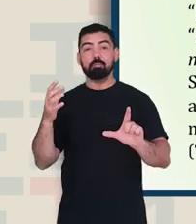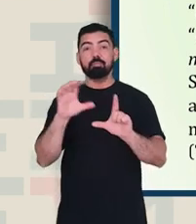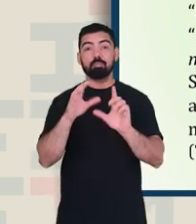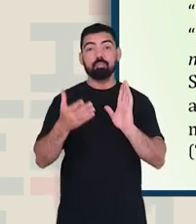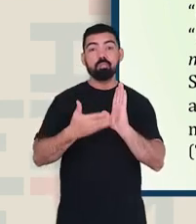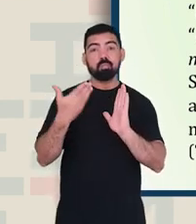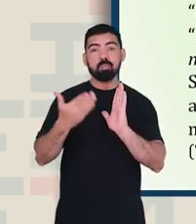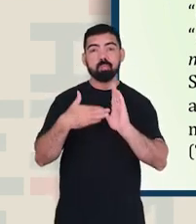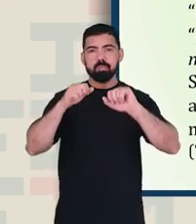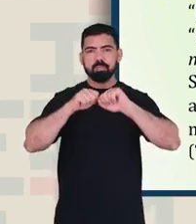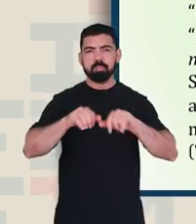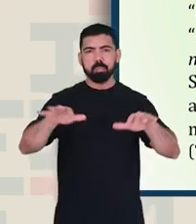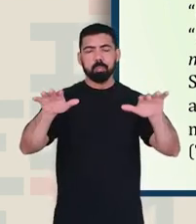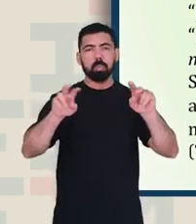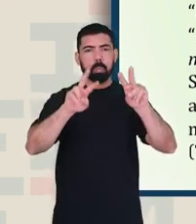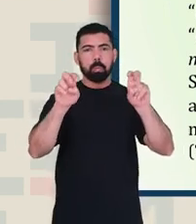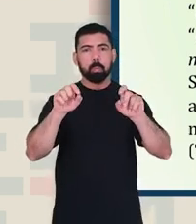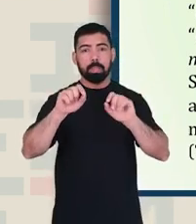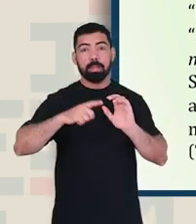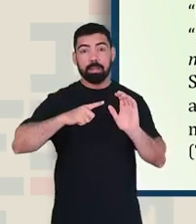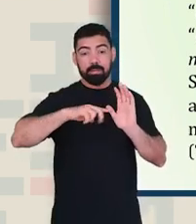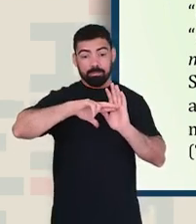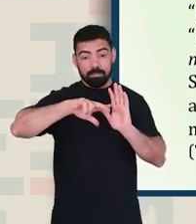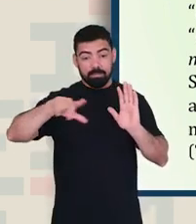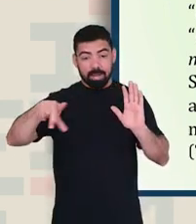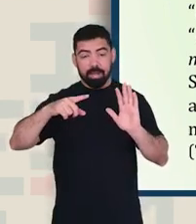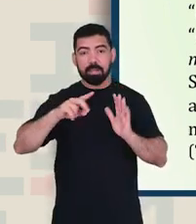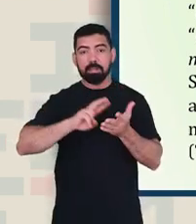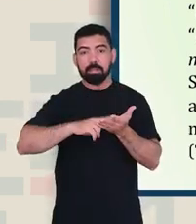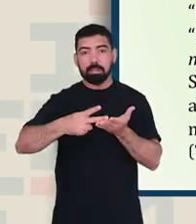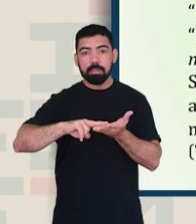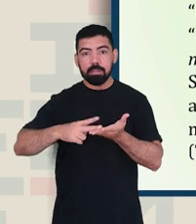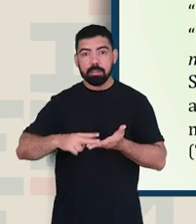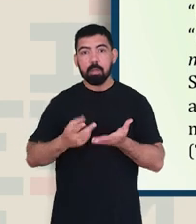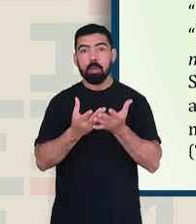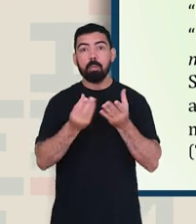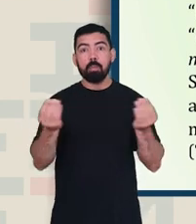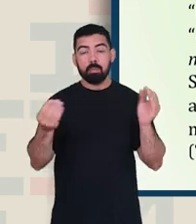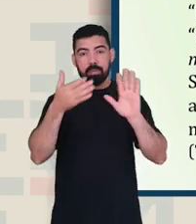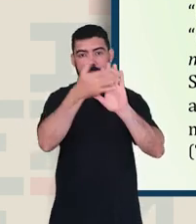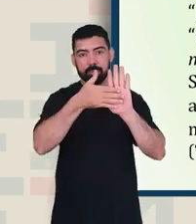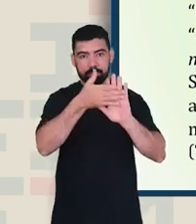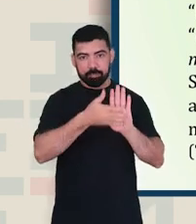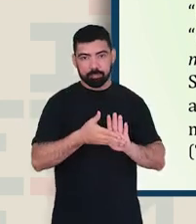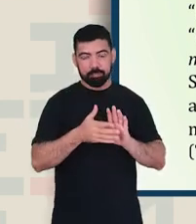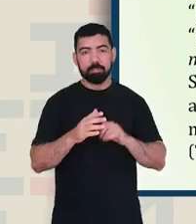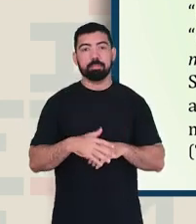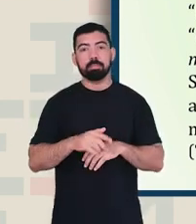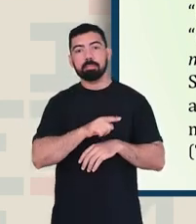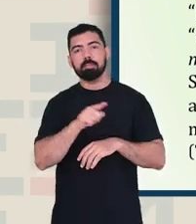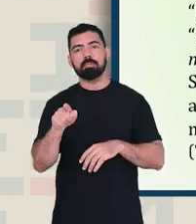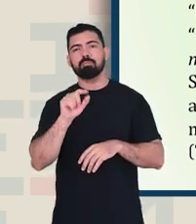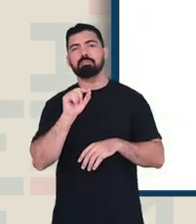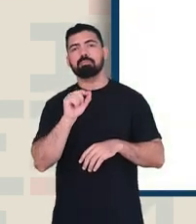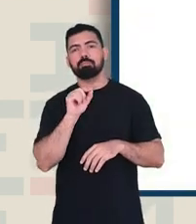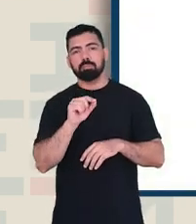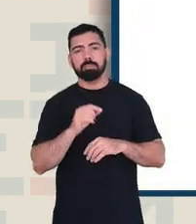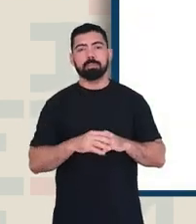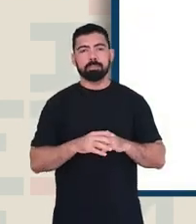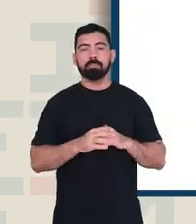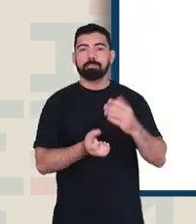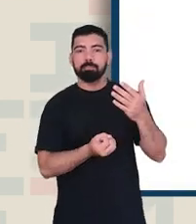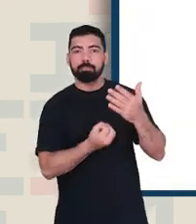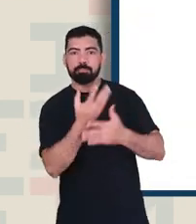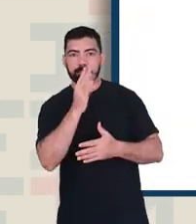que tem várias traduções de muitos textos que são, de alguma maneira,